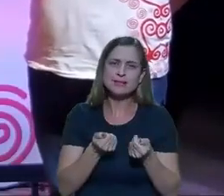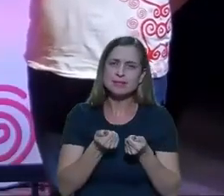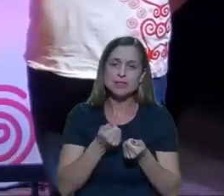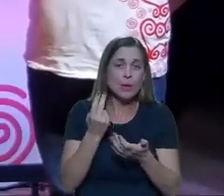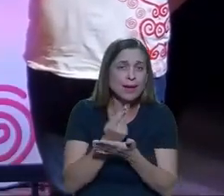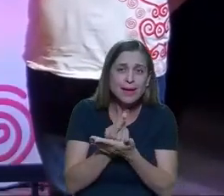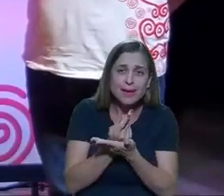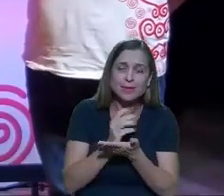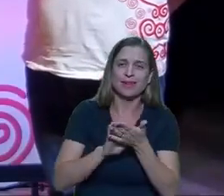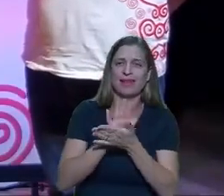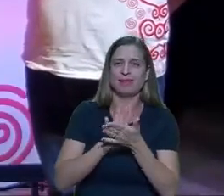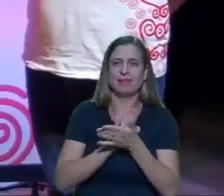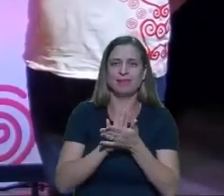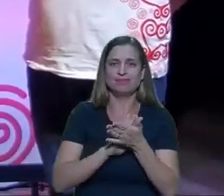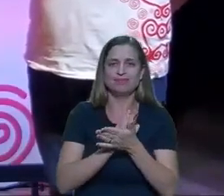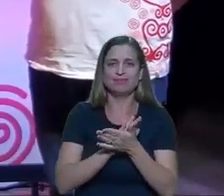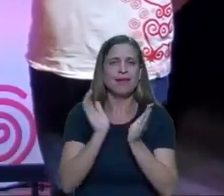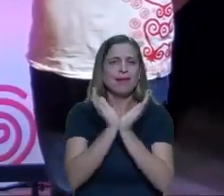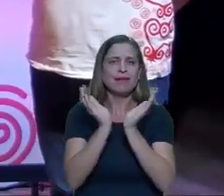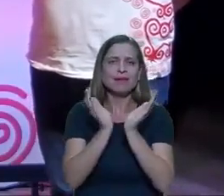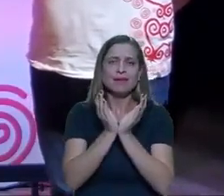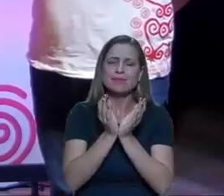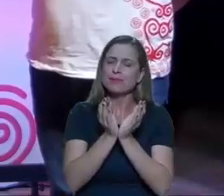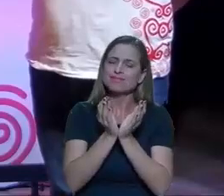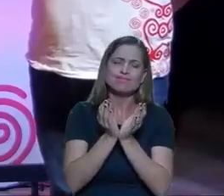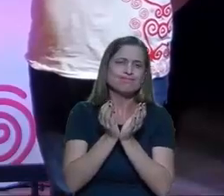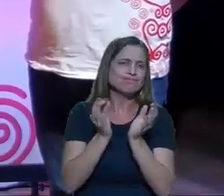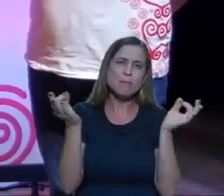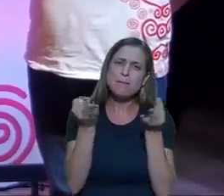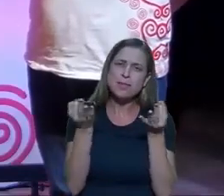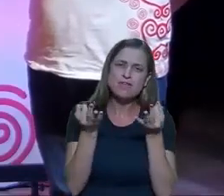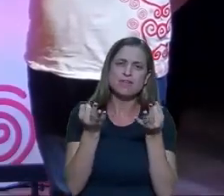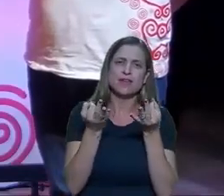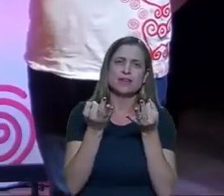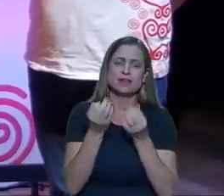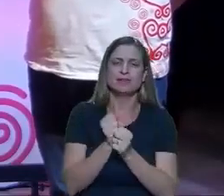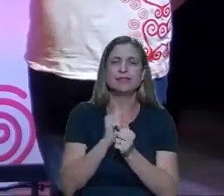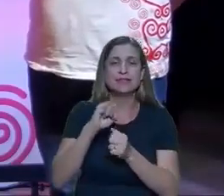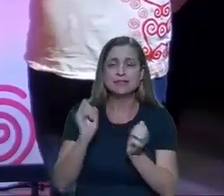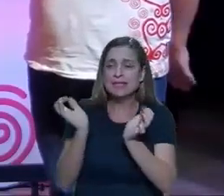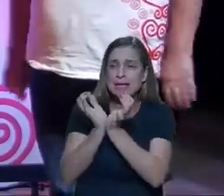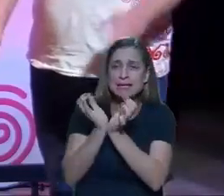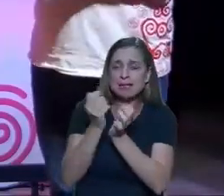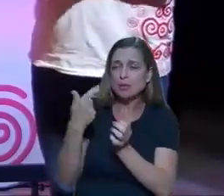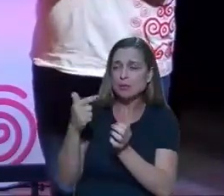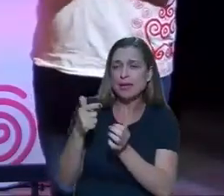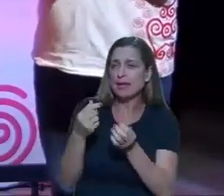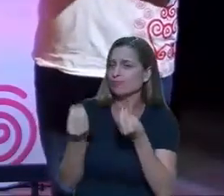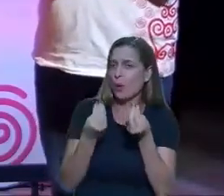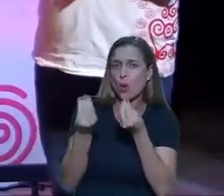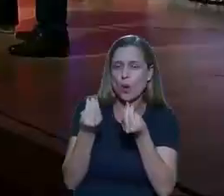erro. É uma equipe sensacional. Sem ela, a gente não seria capaz de fazer esse festival. Então, eu queria agradecer primeiro à